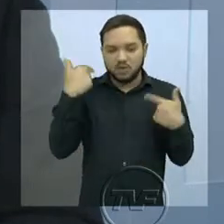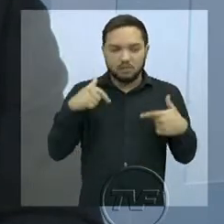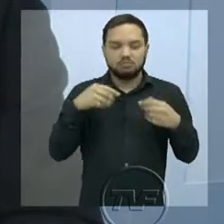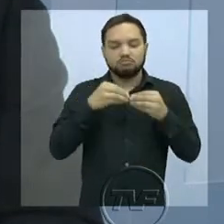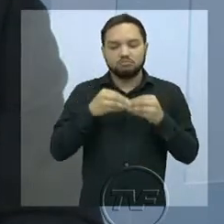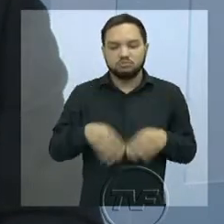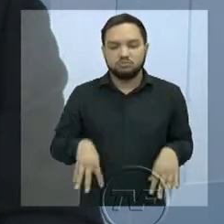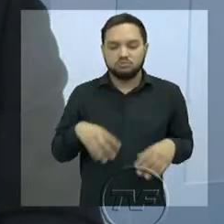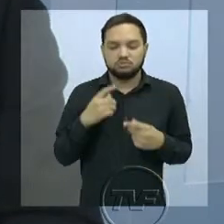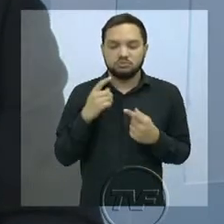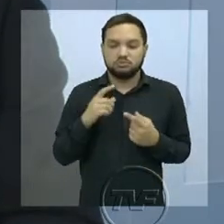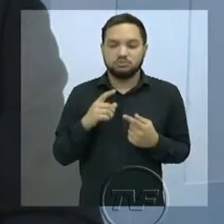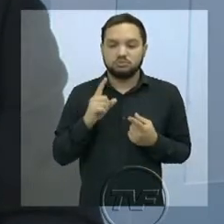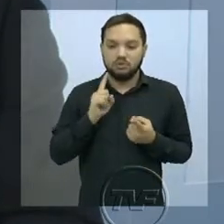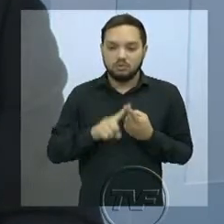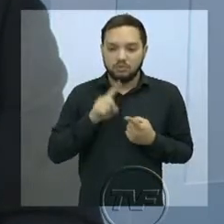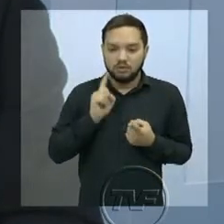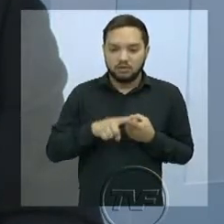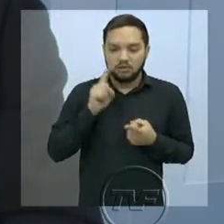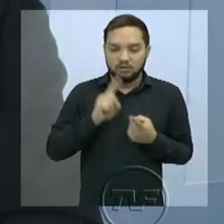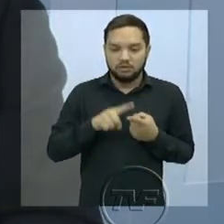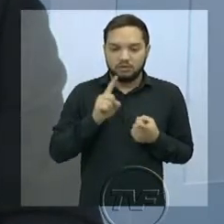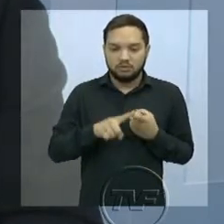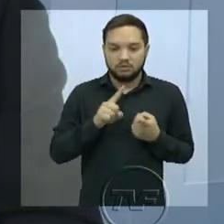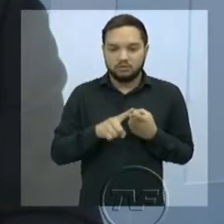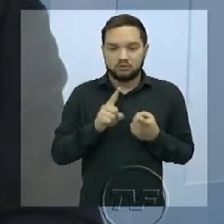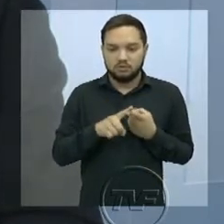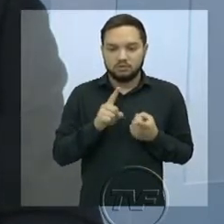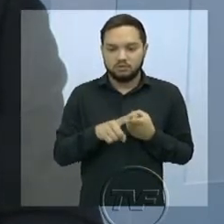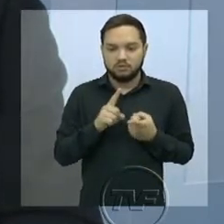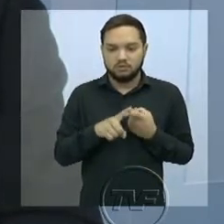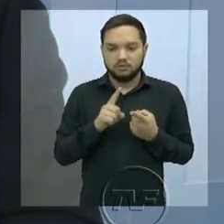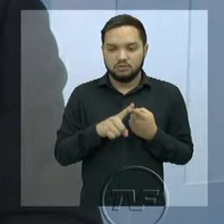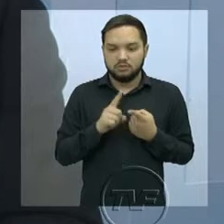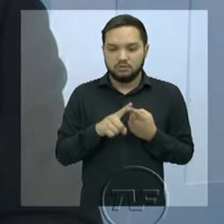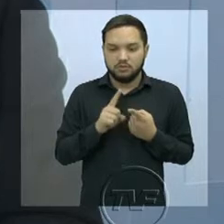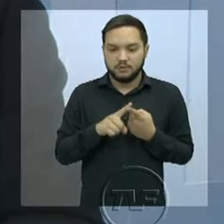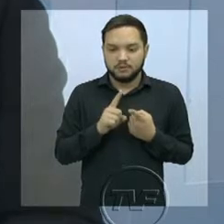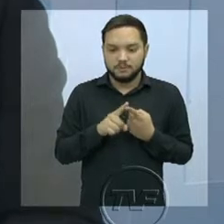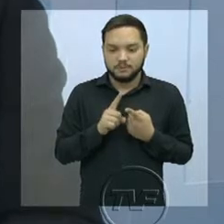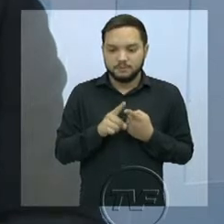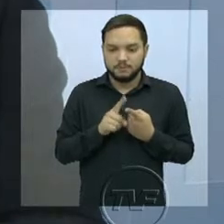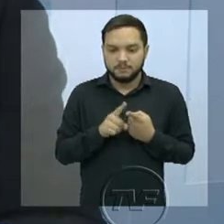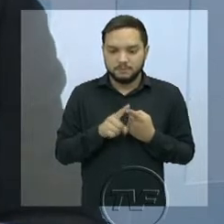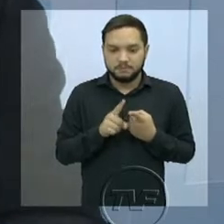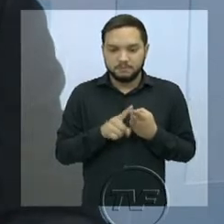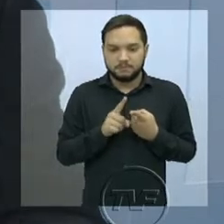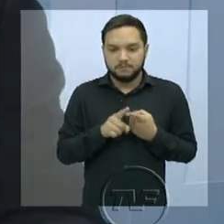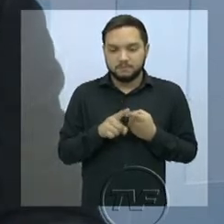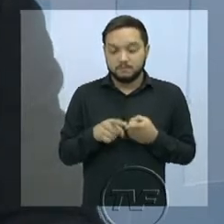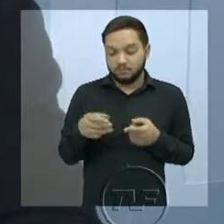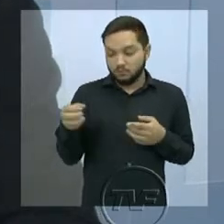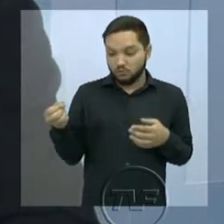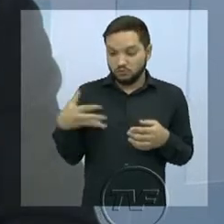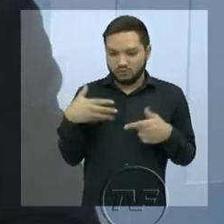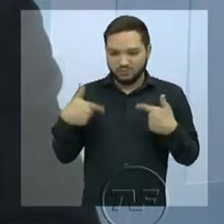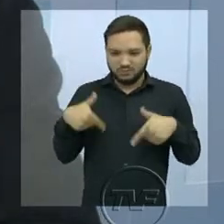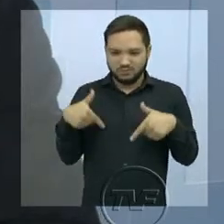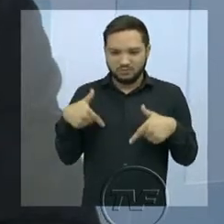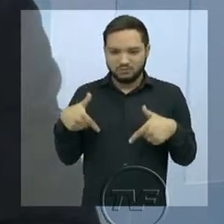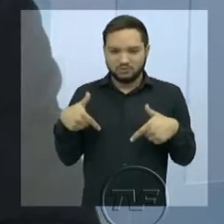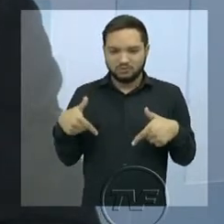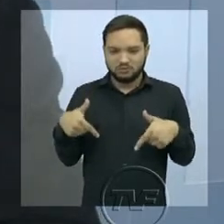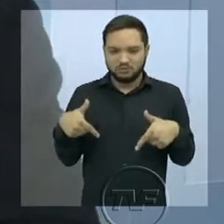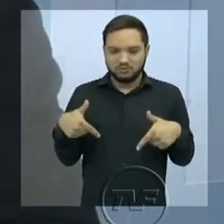E outra coisa, hoje já existe um consenso de que esse nome trabalhador ele vai